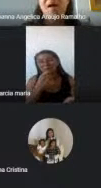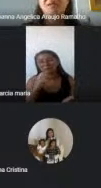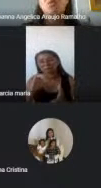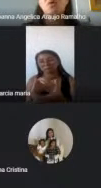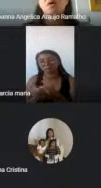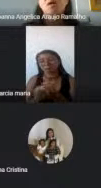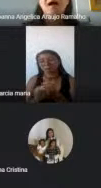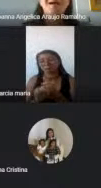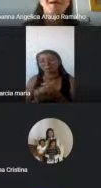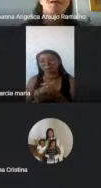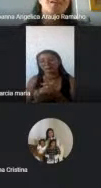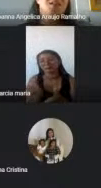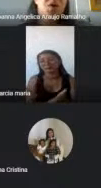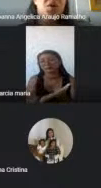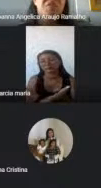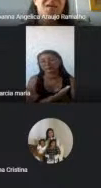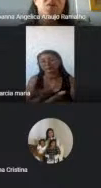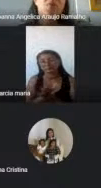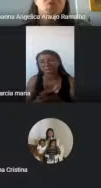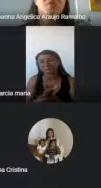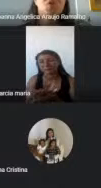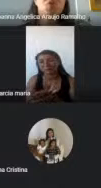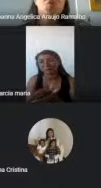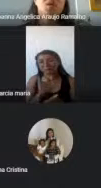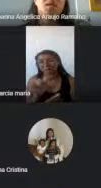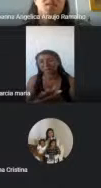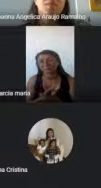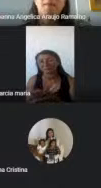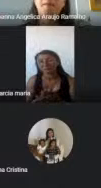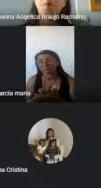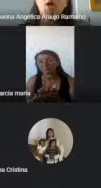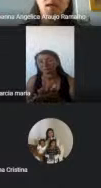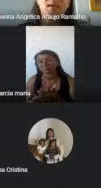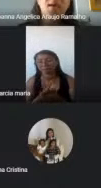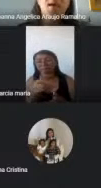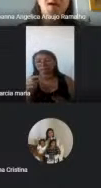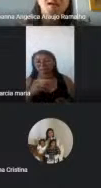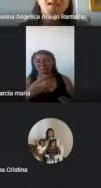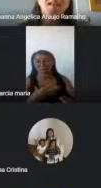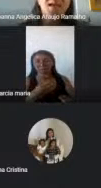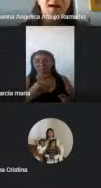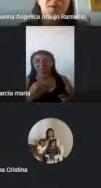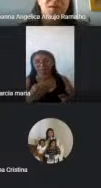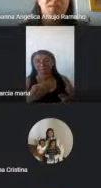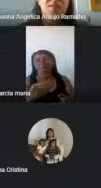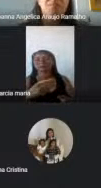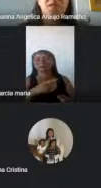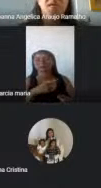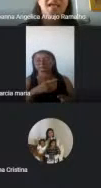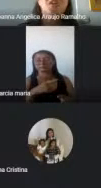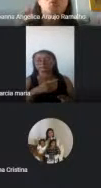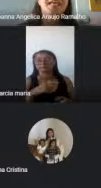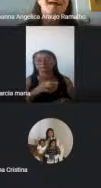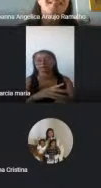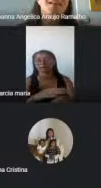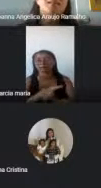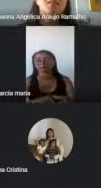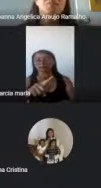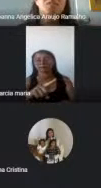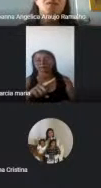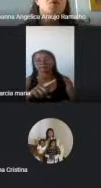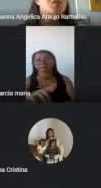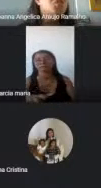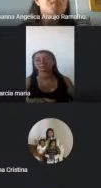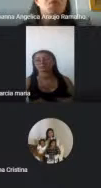sido informado, a criança não é notificada como sífilis congênita. Porém, clinicamente, e questão de cadeia